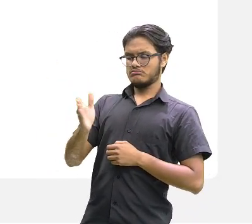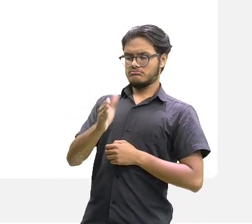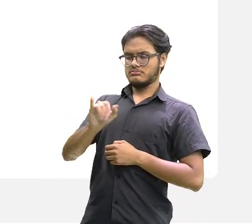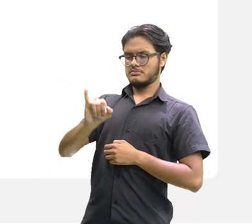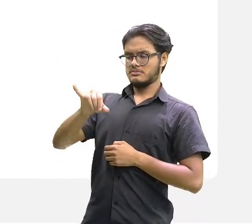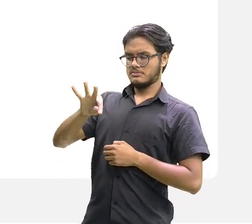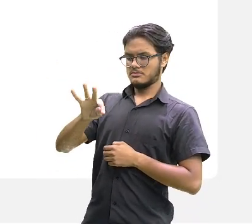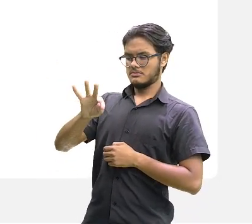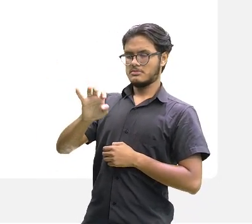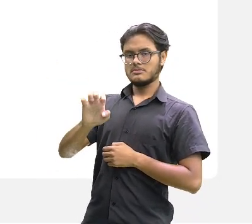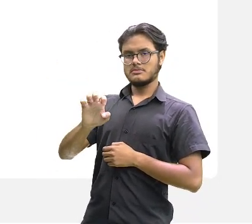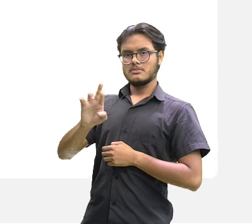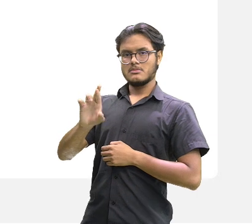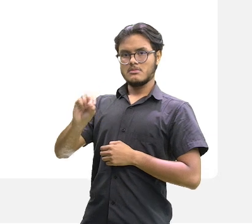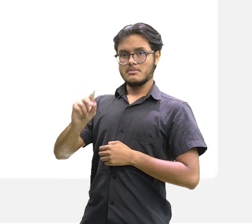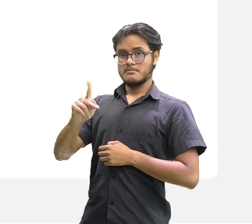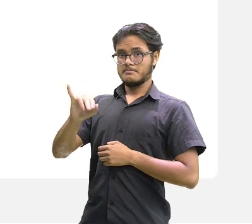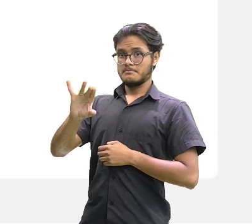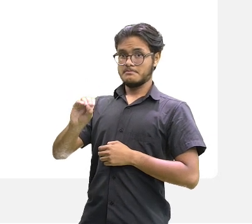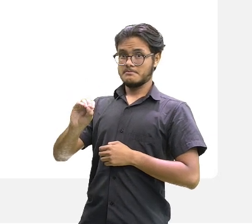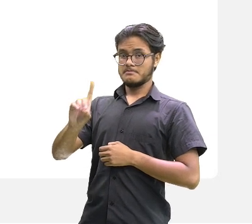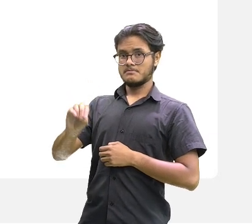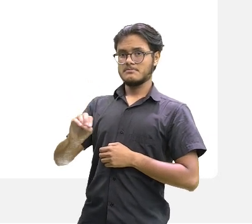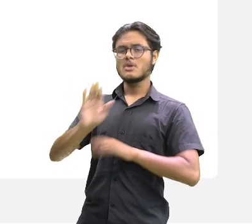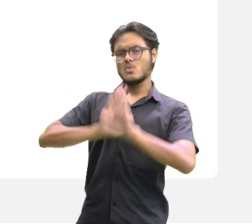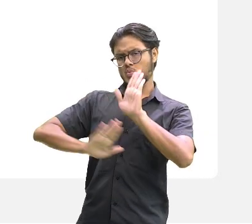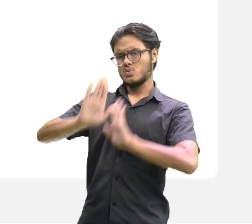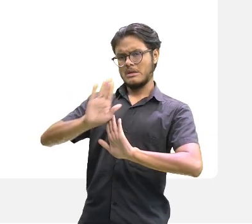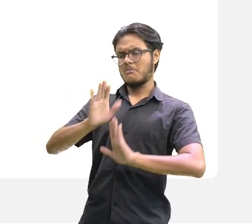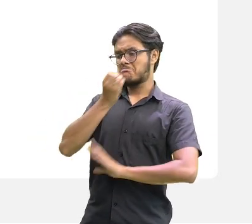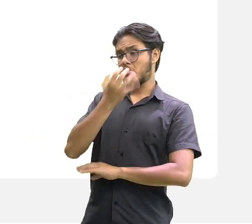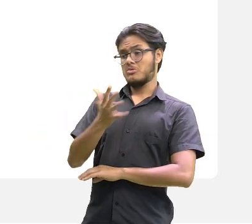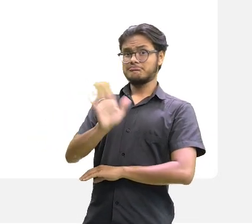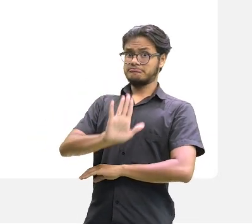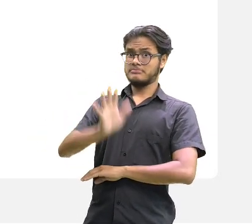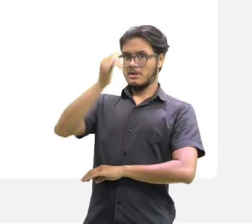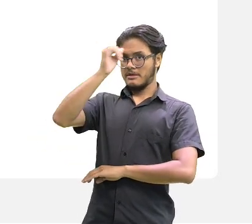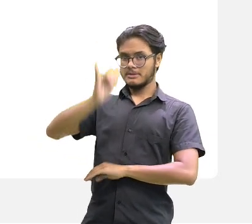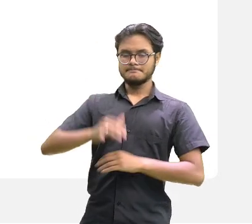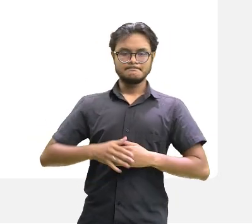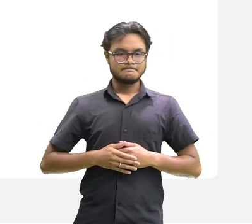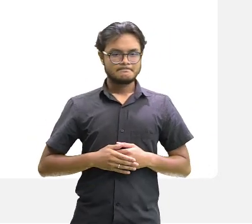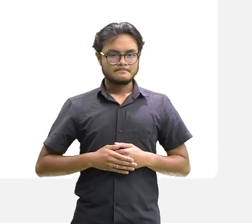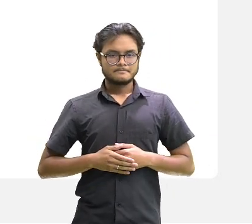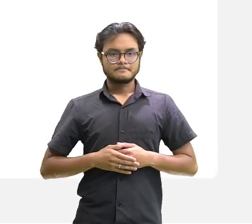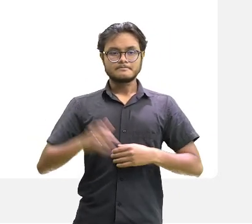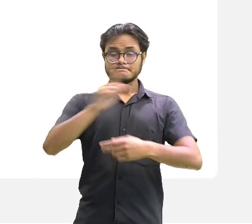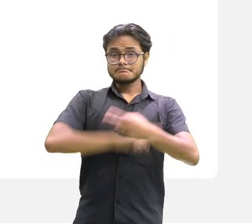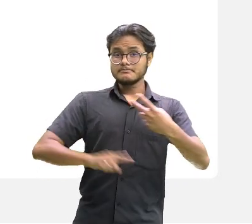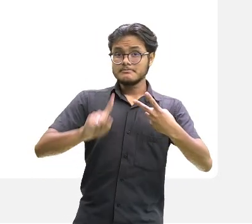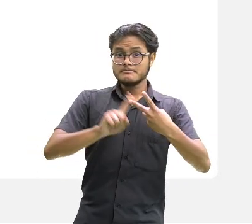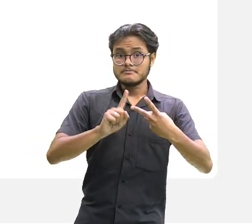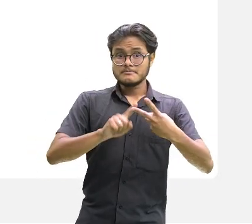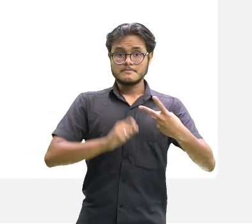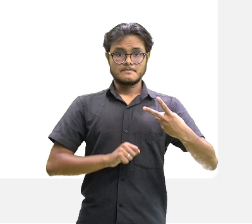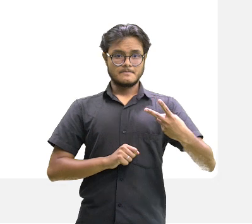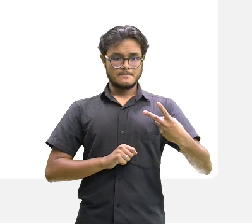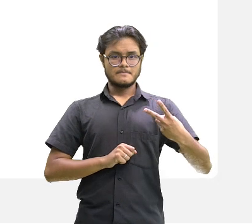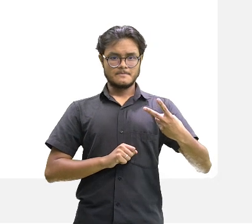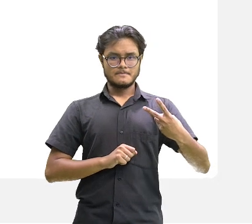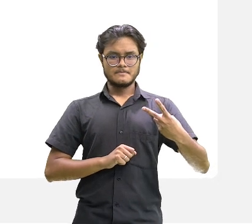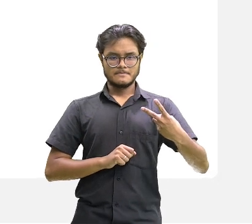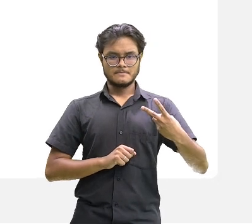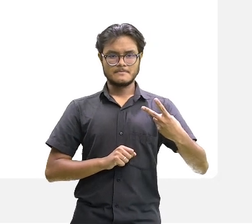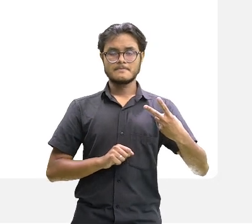coisas todas aí para métodos contraceptivos, tá beleza? Não vamos fazer isso não. Vamos lá no segundo método, o método de barreira.